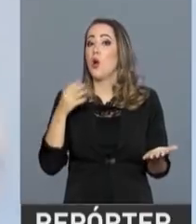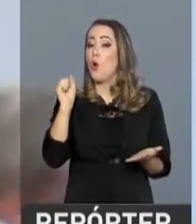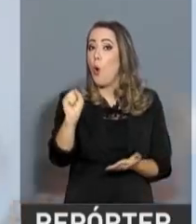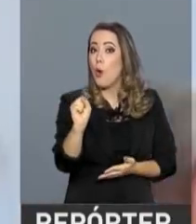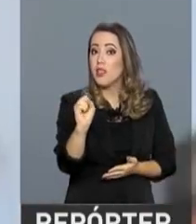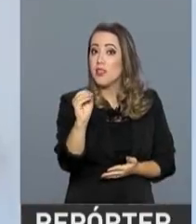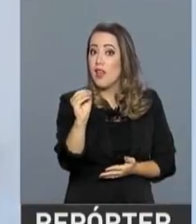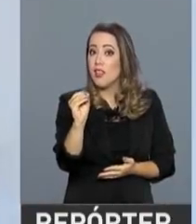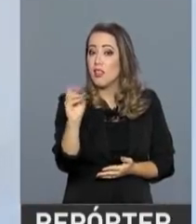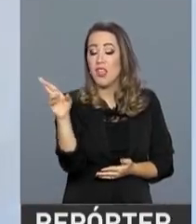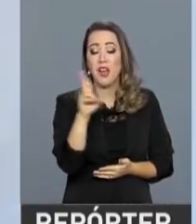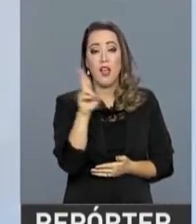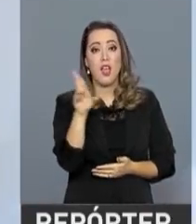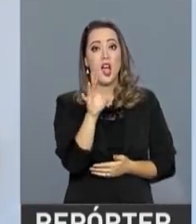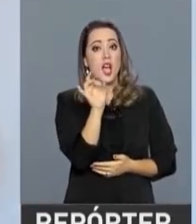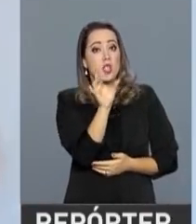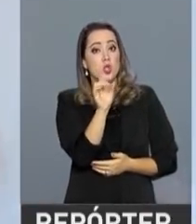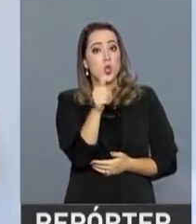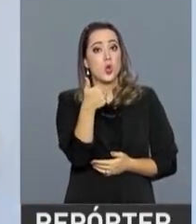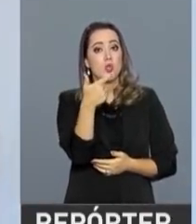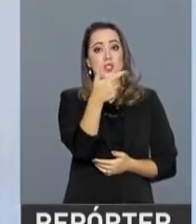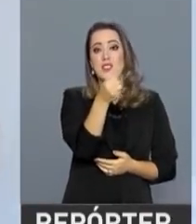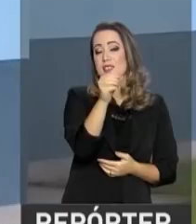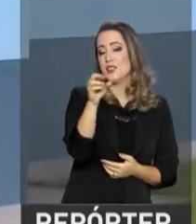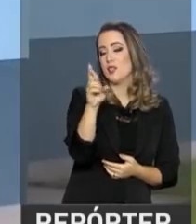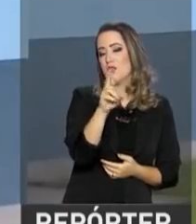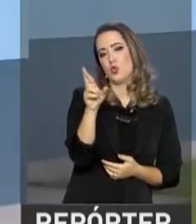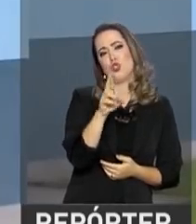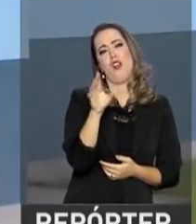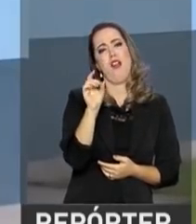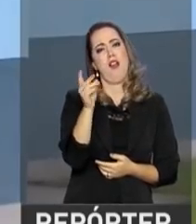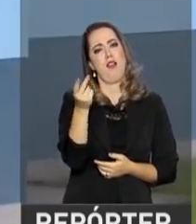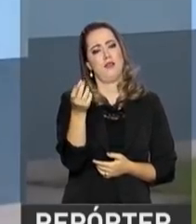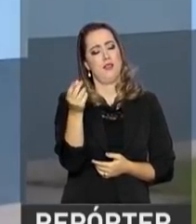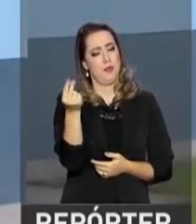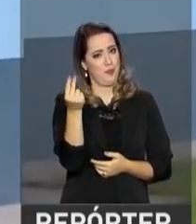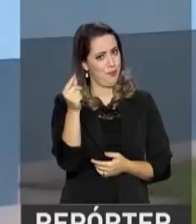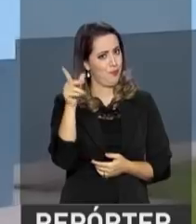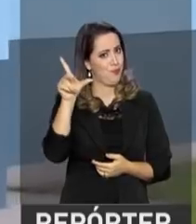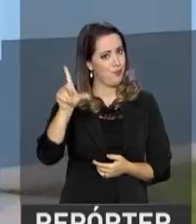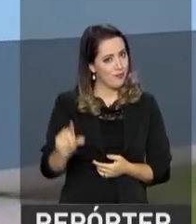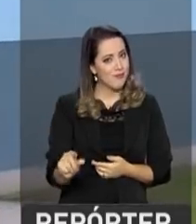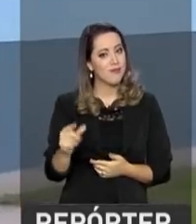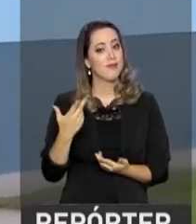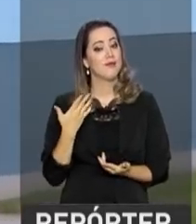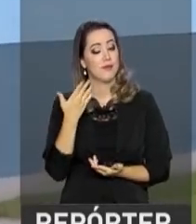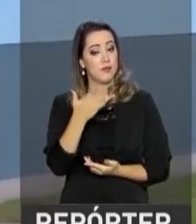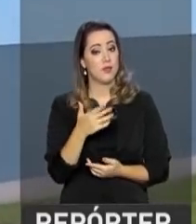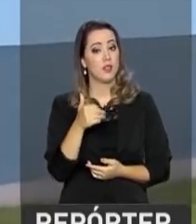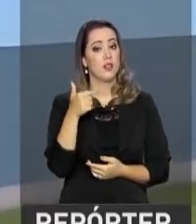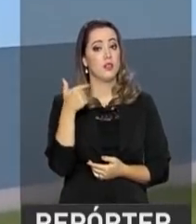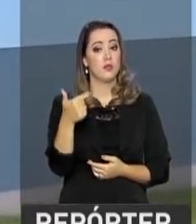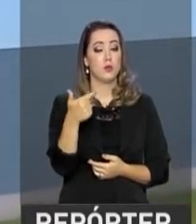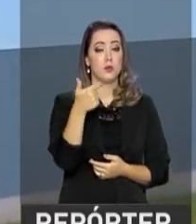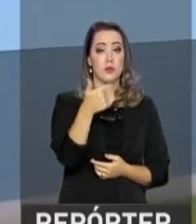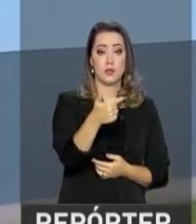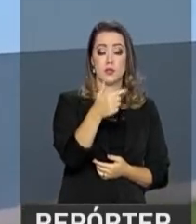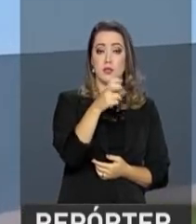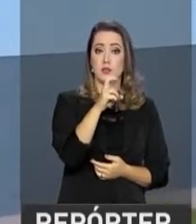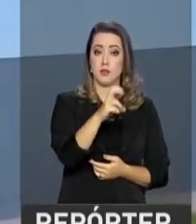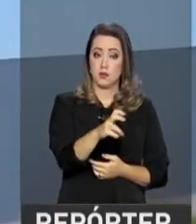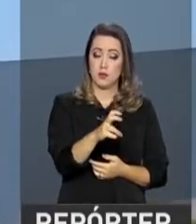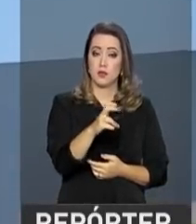80 100 e 120 reais o residencial nice tem 253 casas oito